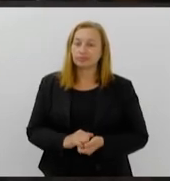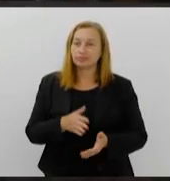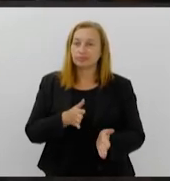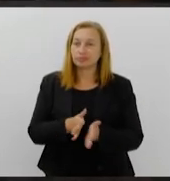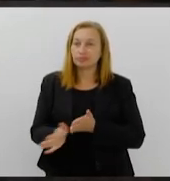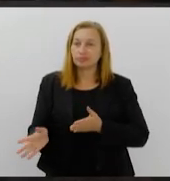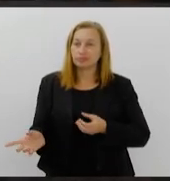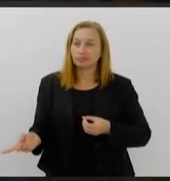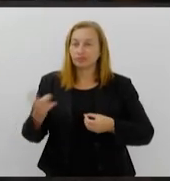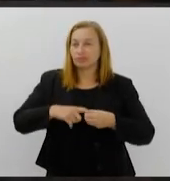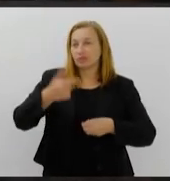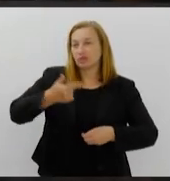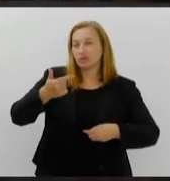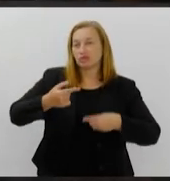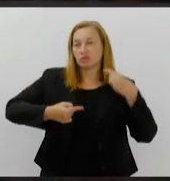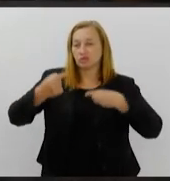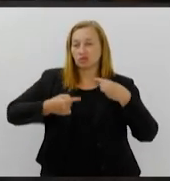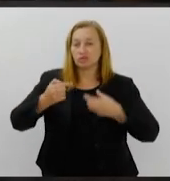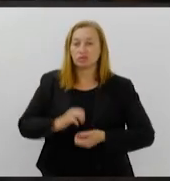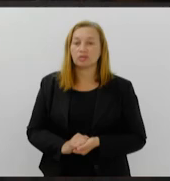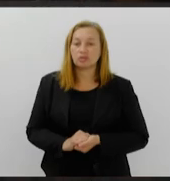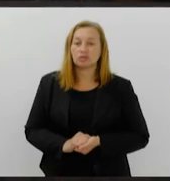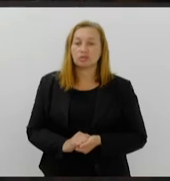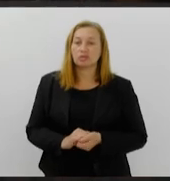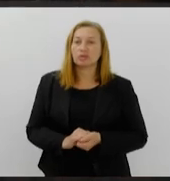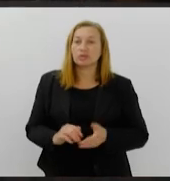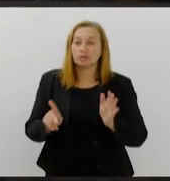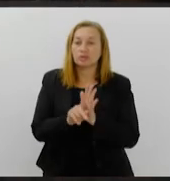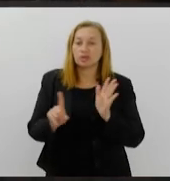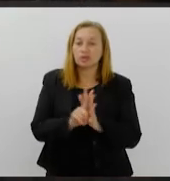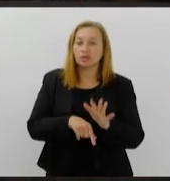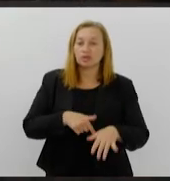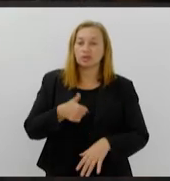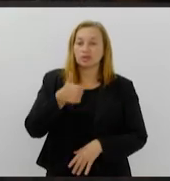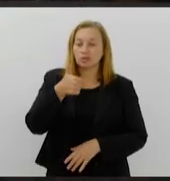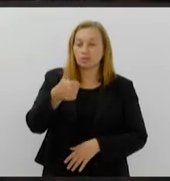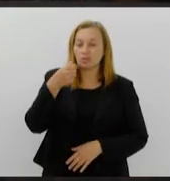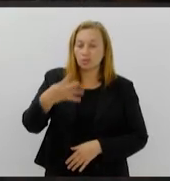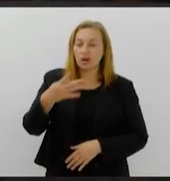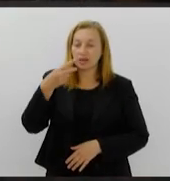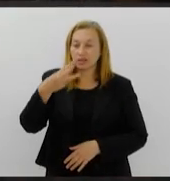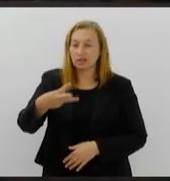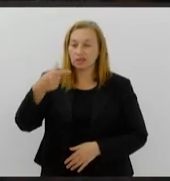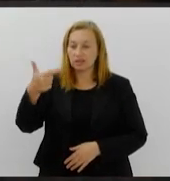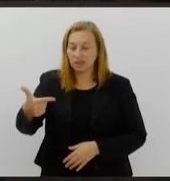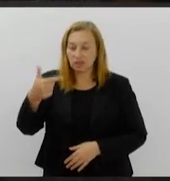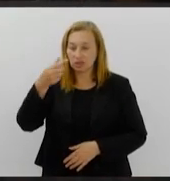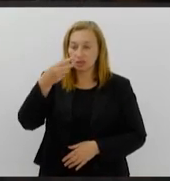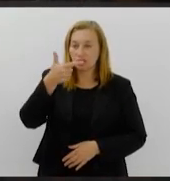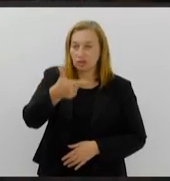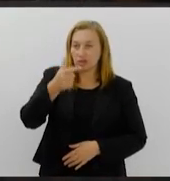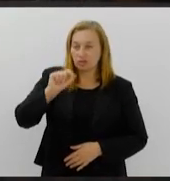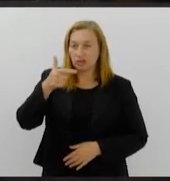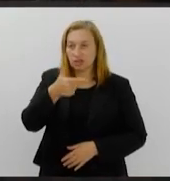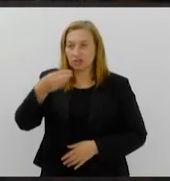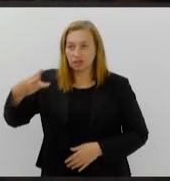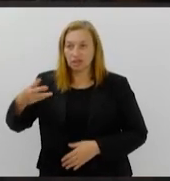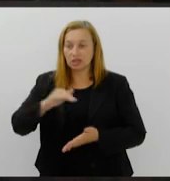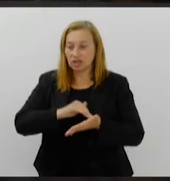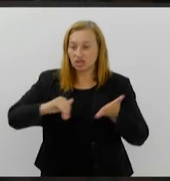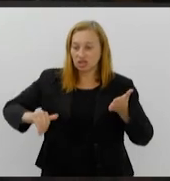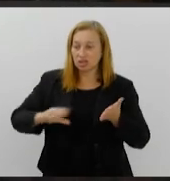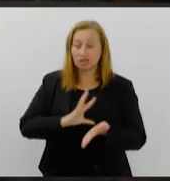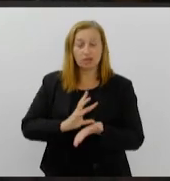do vencido para a segunda discussão. Projeto de lei número 1432/23, retirado